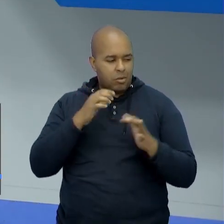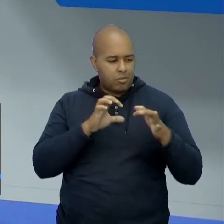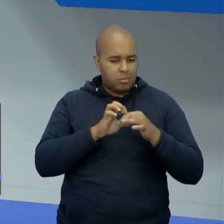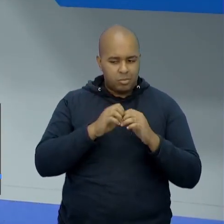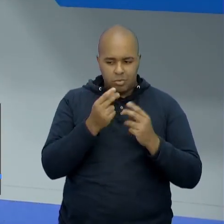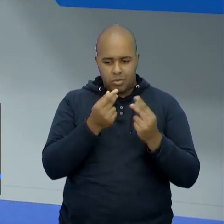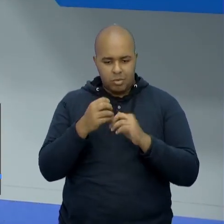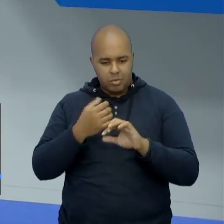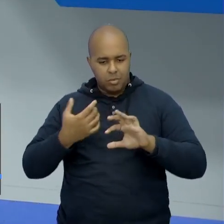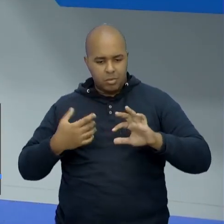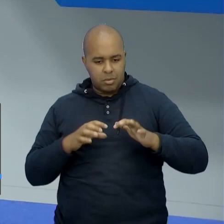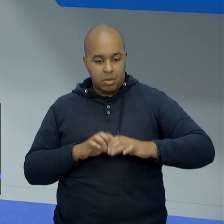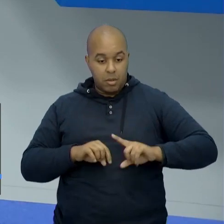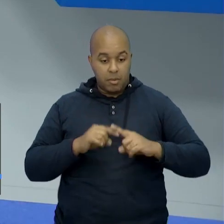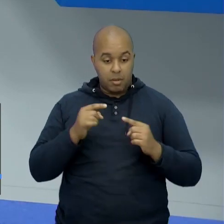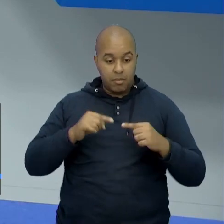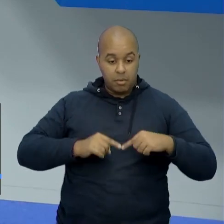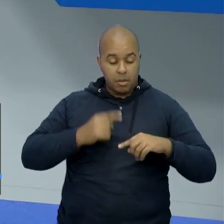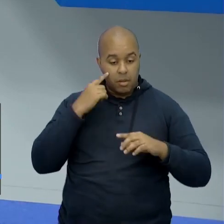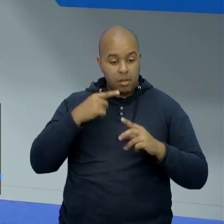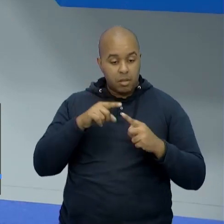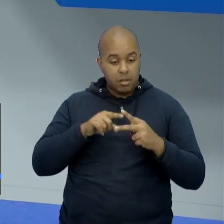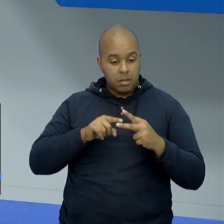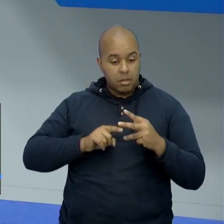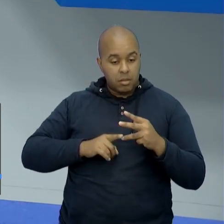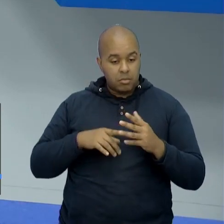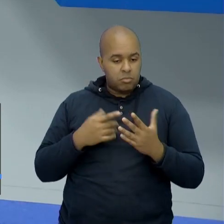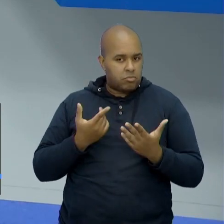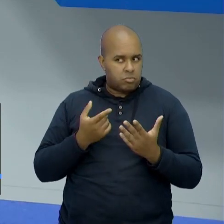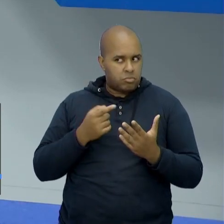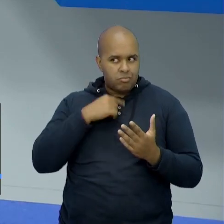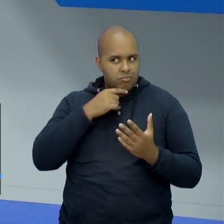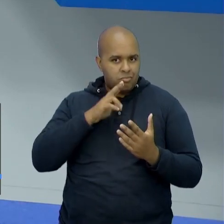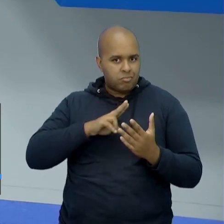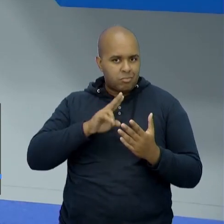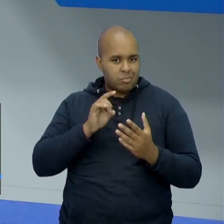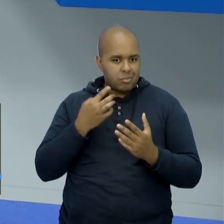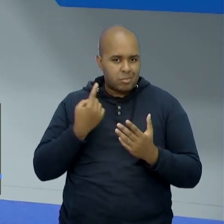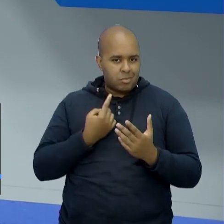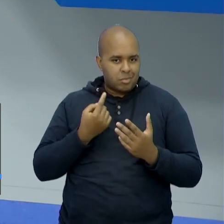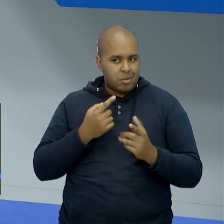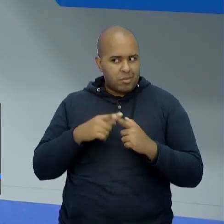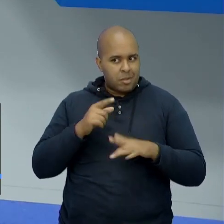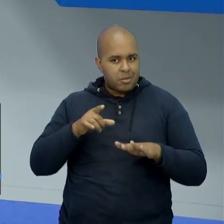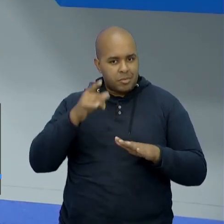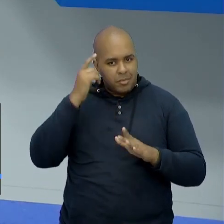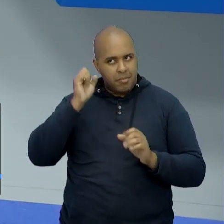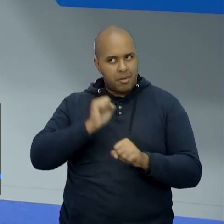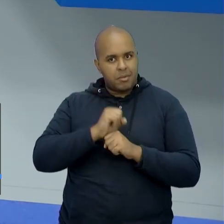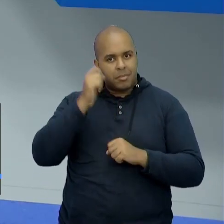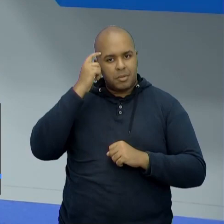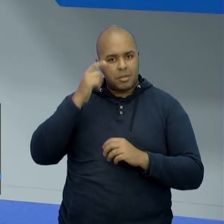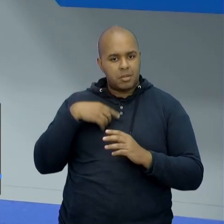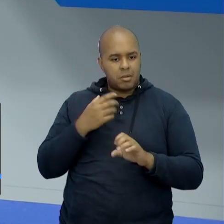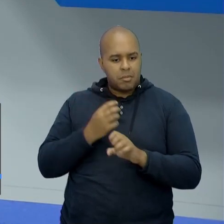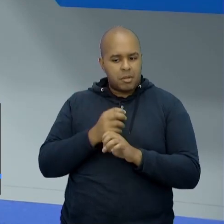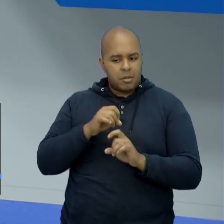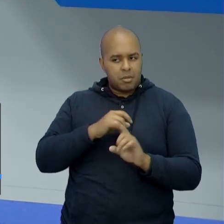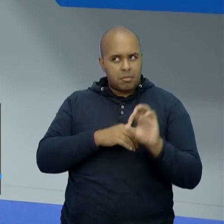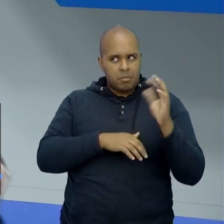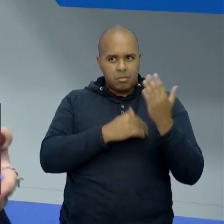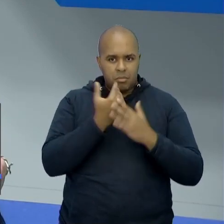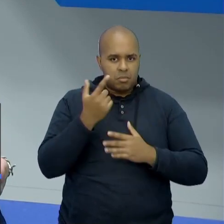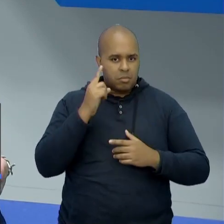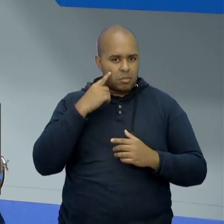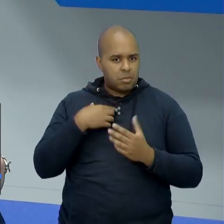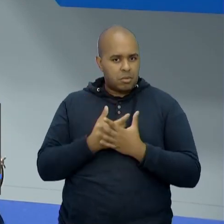do econômico. Mas o ponto é que essas três coisas não funcionam sozinhas. De jeito Porque, nenhum. se você for pensar, os impactos ambientais, eles